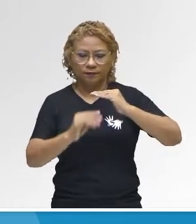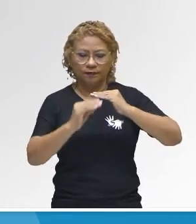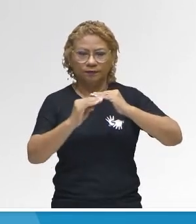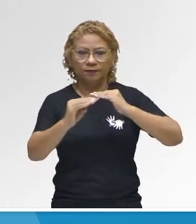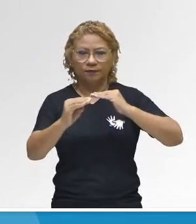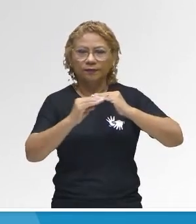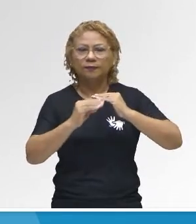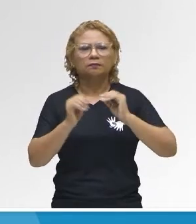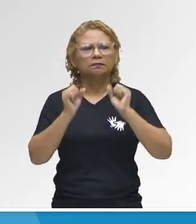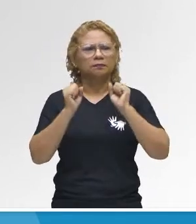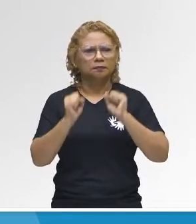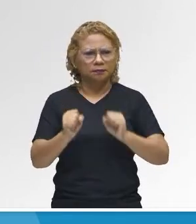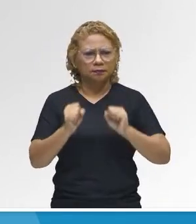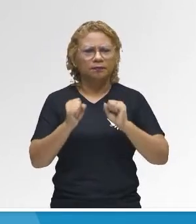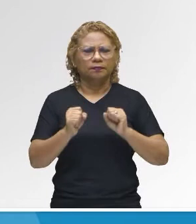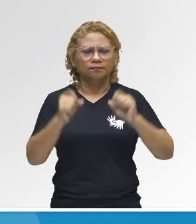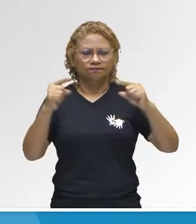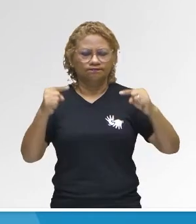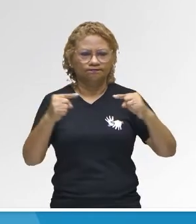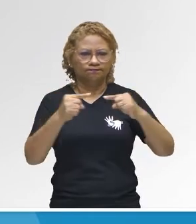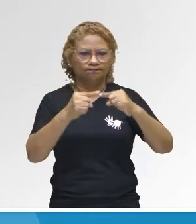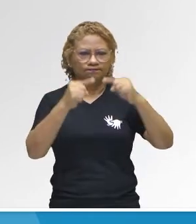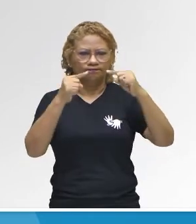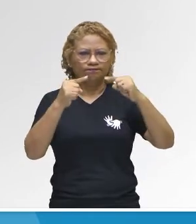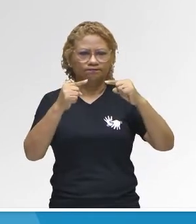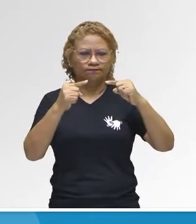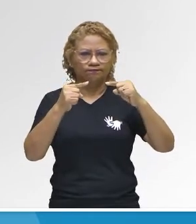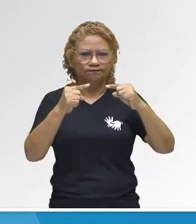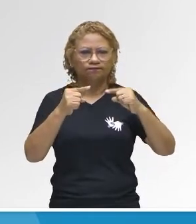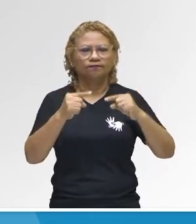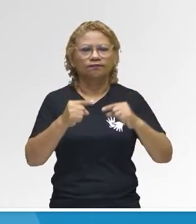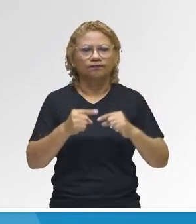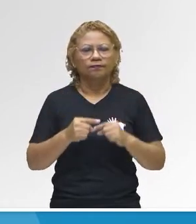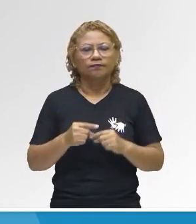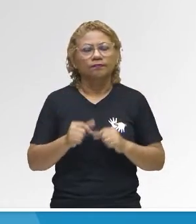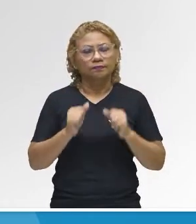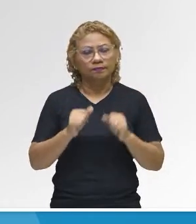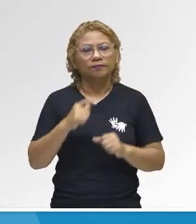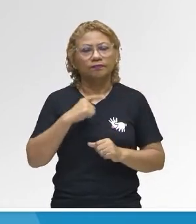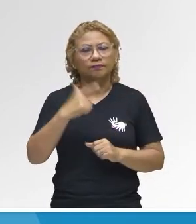pode ser um ponto ou uma outra reta.